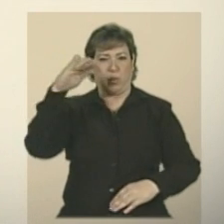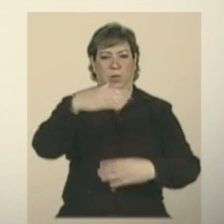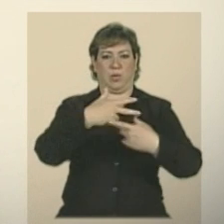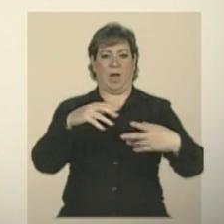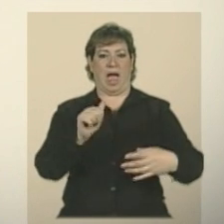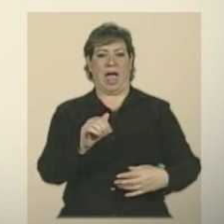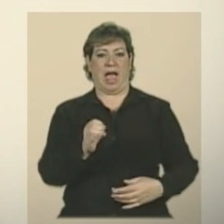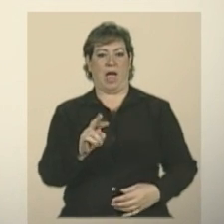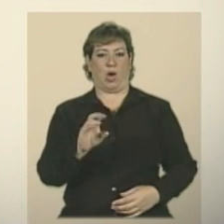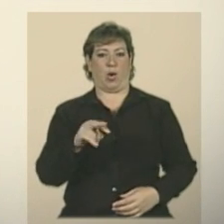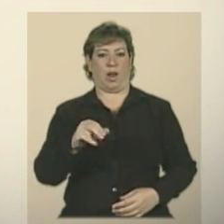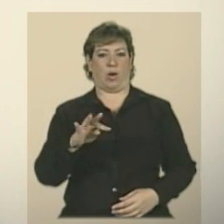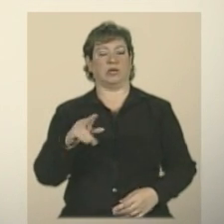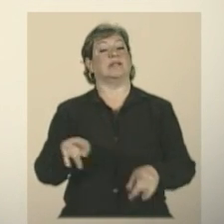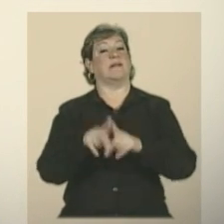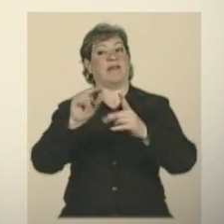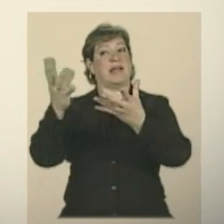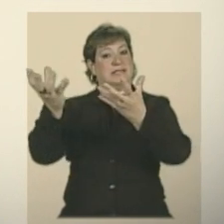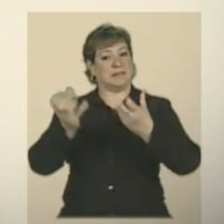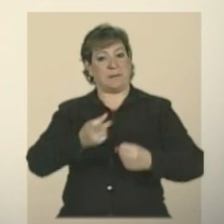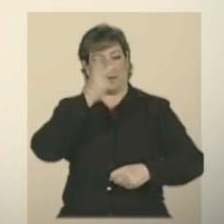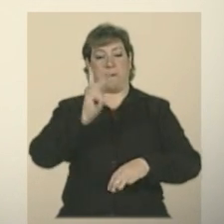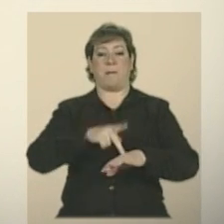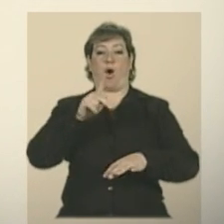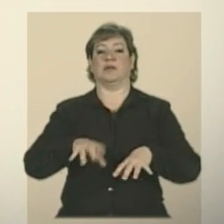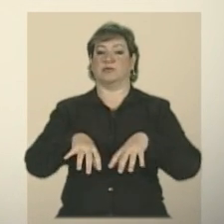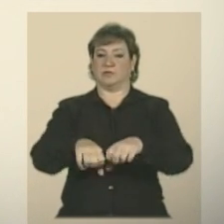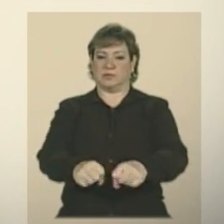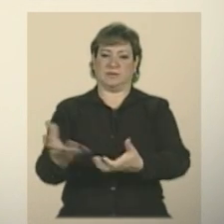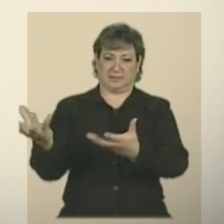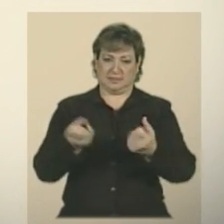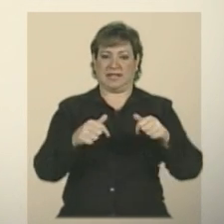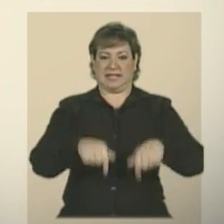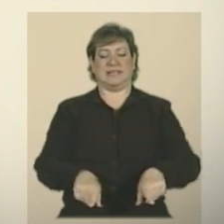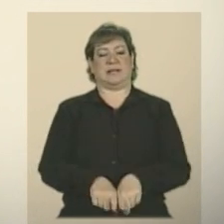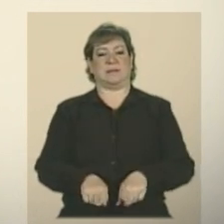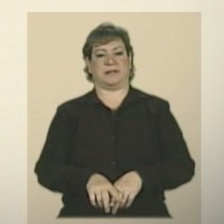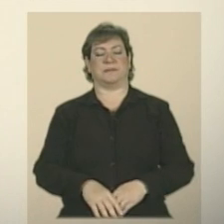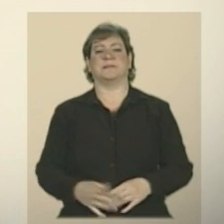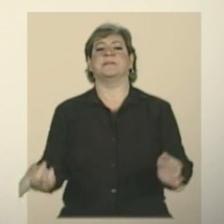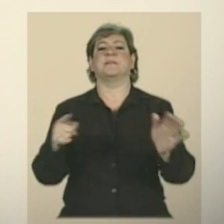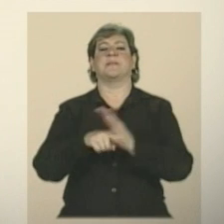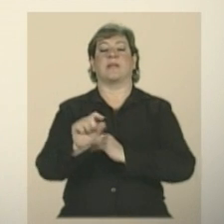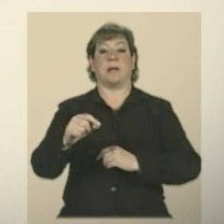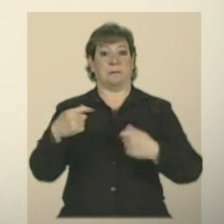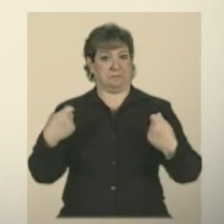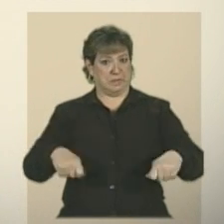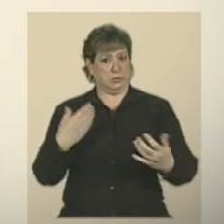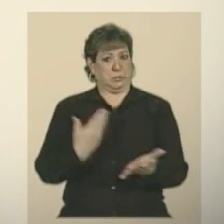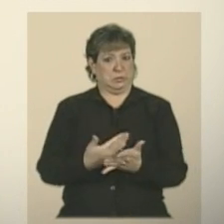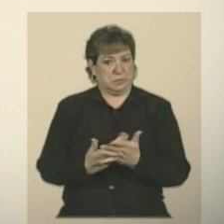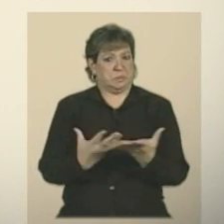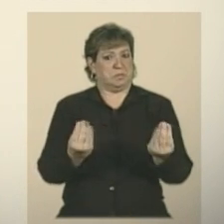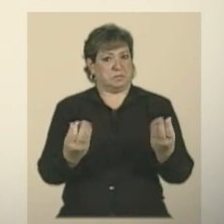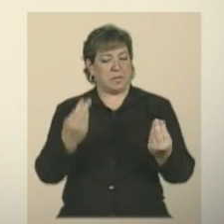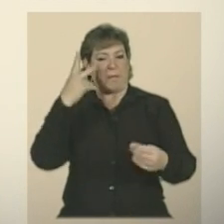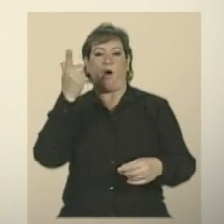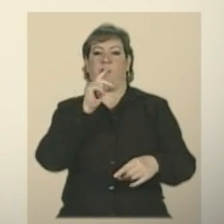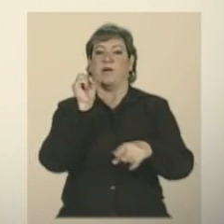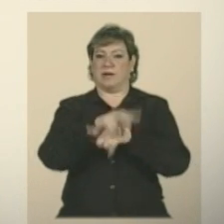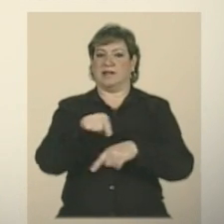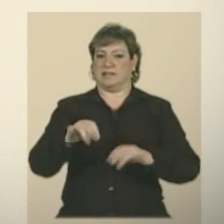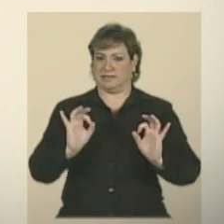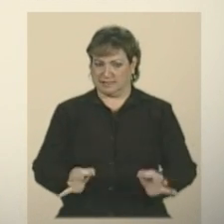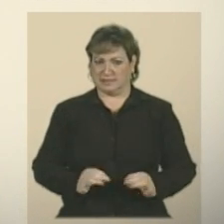também nossos estudantes de pós-graduação. Para chegar a essas universidades no exterior é preciso estudar muito, não é, Presidenta? É